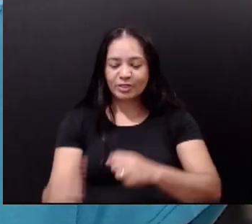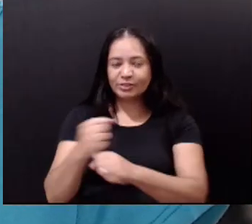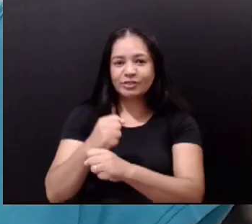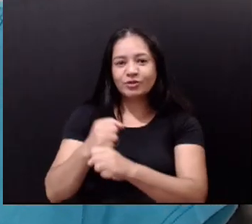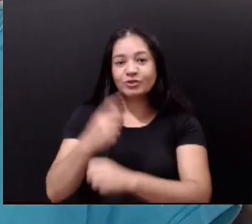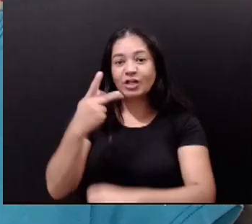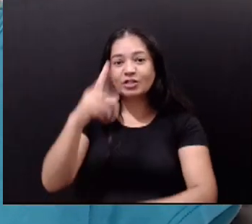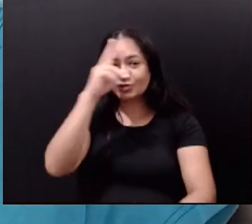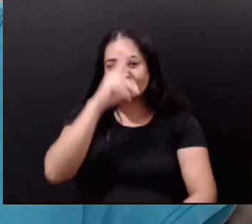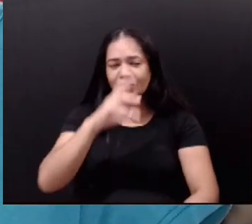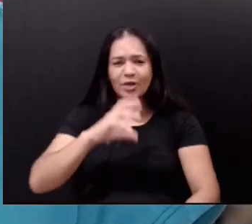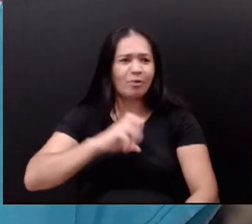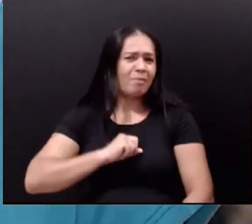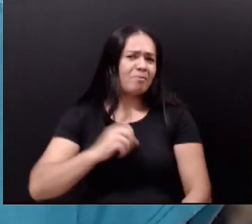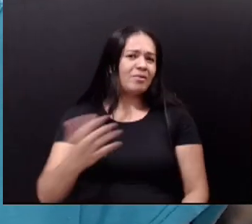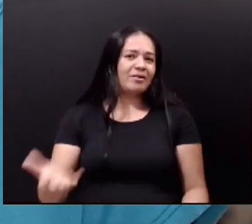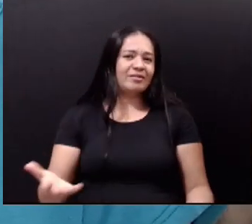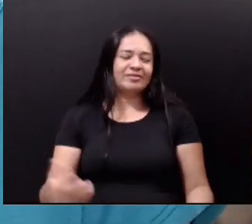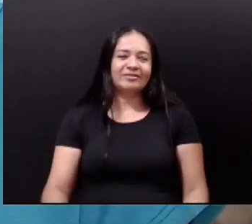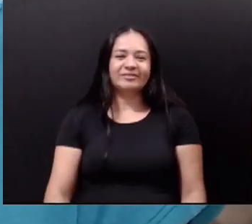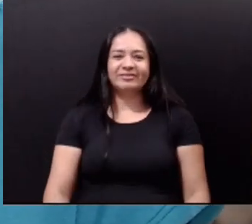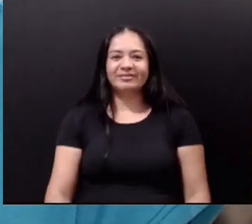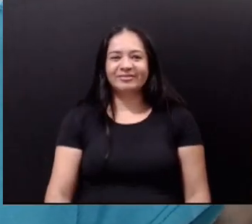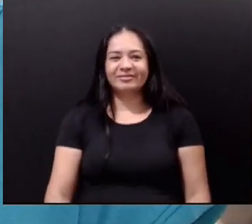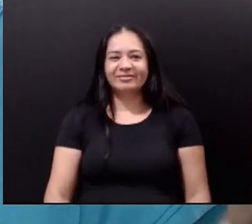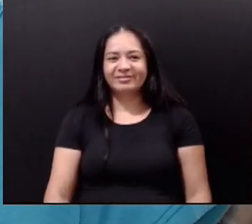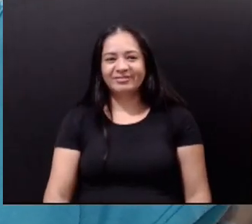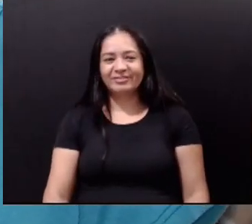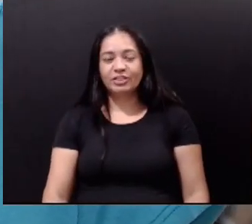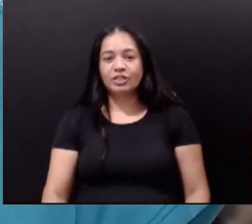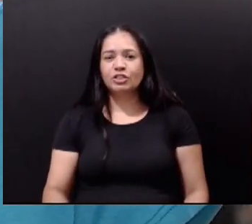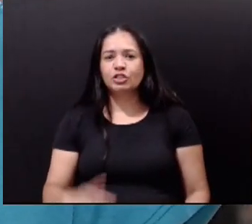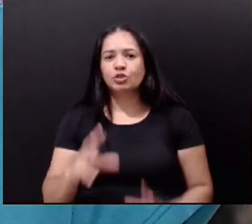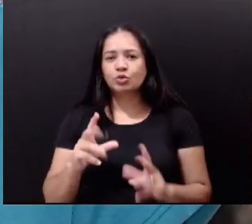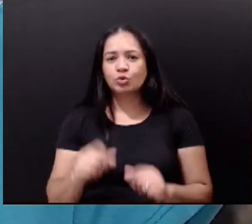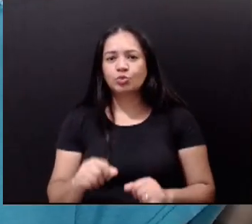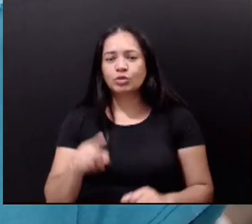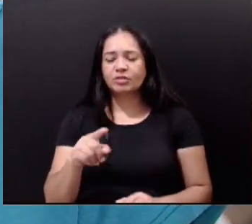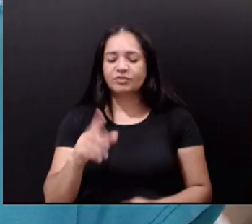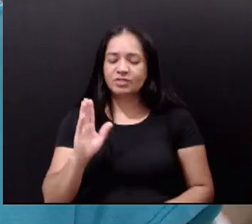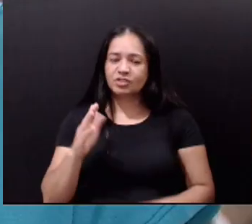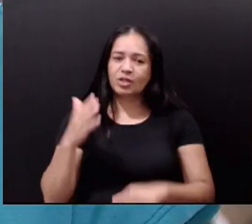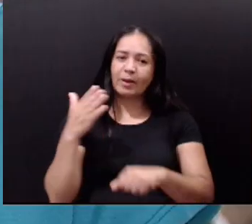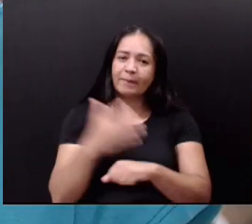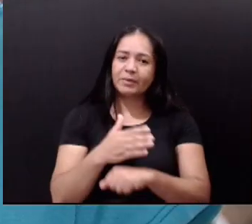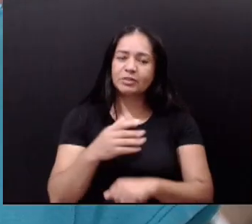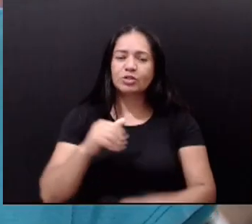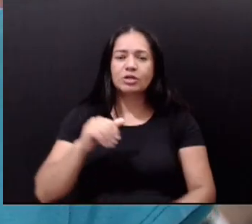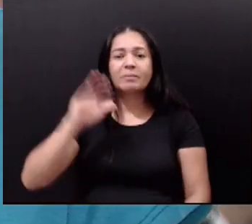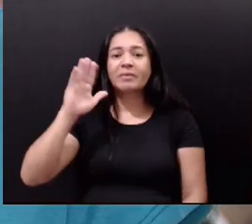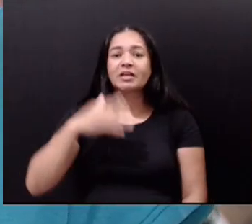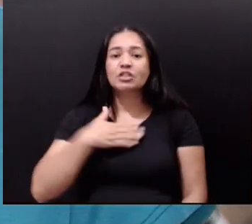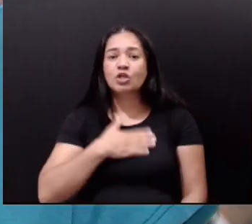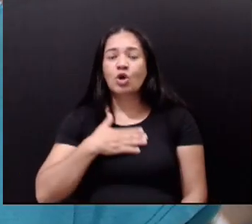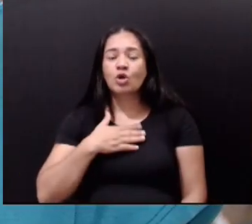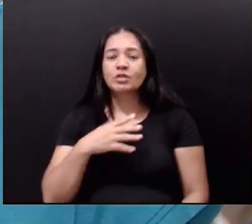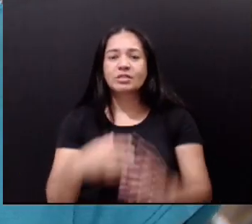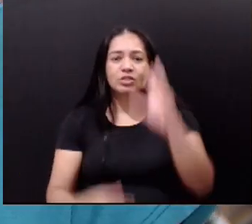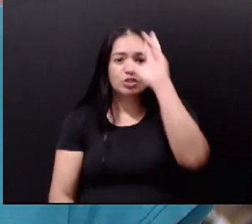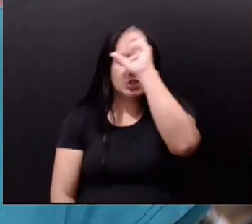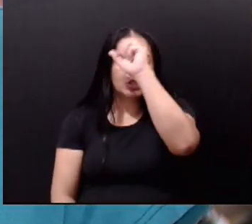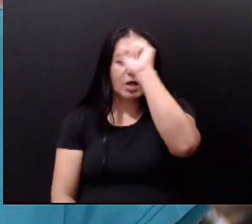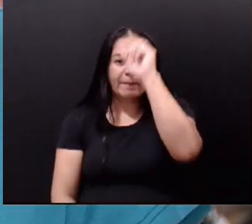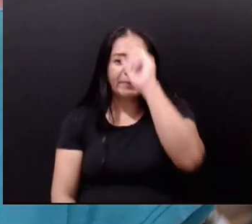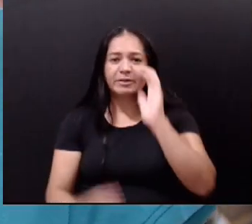adorando. De tudo que você vem pra cá, o que você mais gosta de aprender, o que marcou mais, assim, nesses